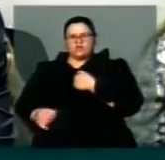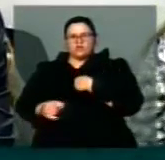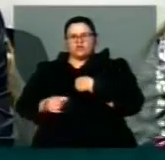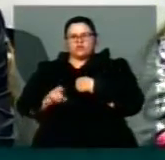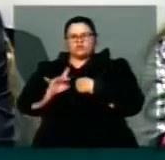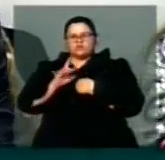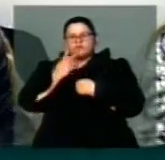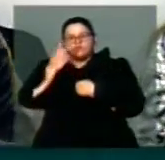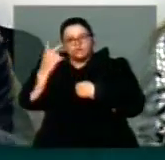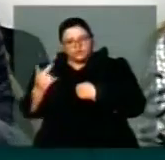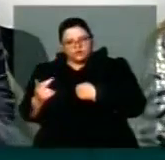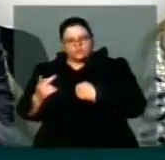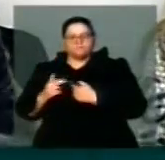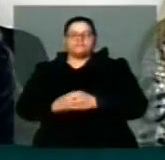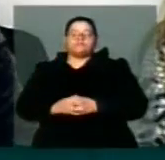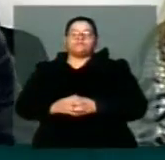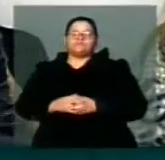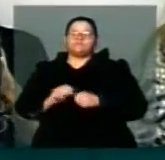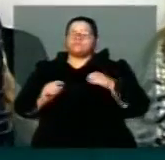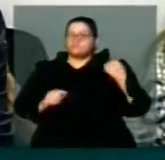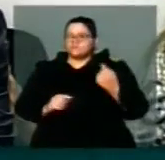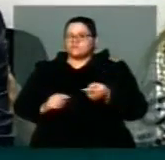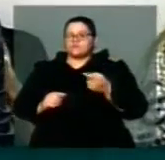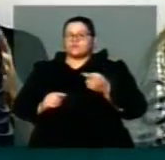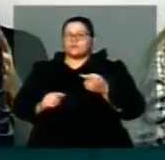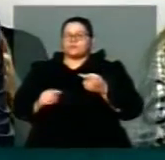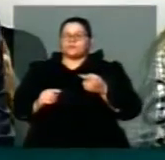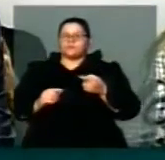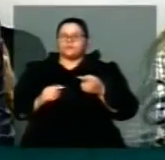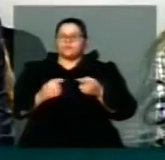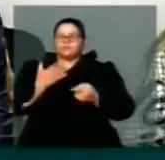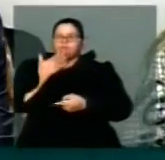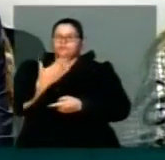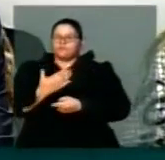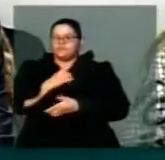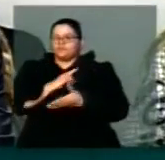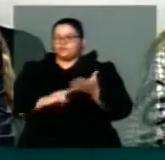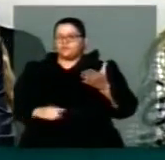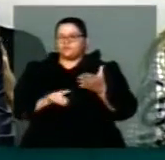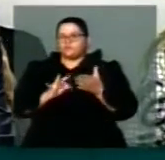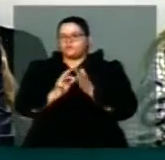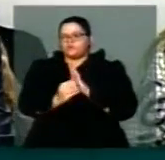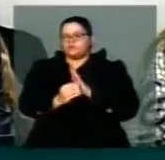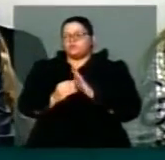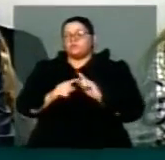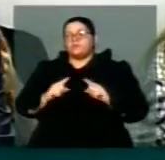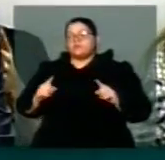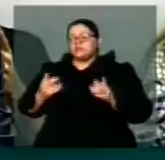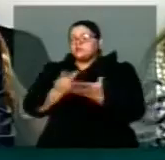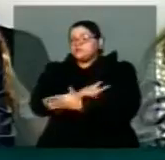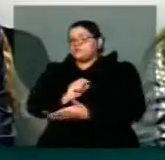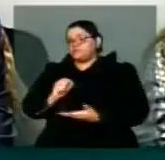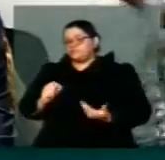atacar esse ponto político, depois eu quero ir na sequência da petição, atacando todos os pontos. Naquele